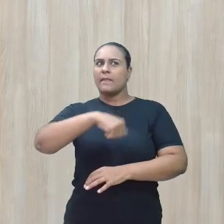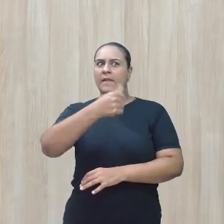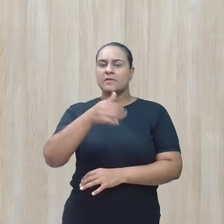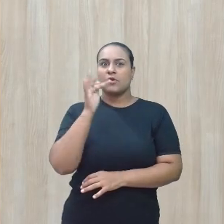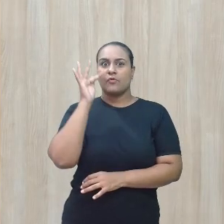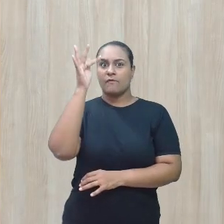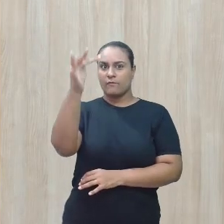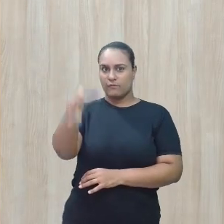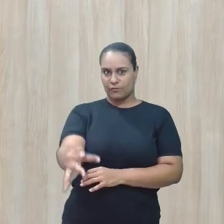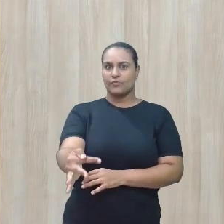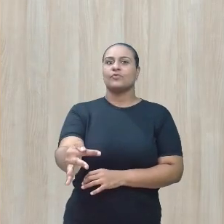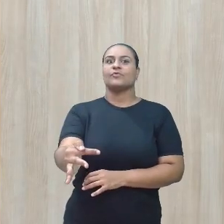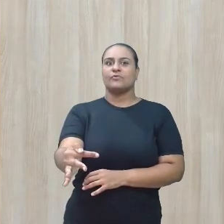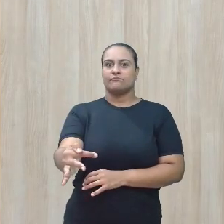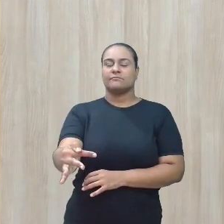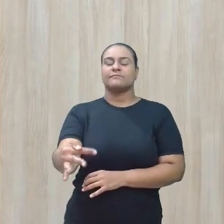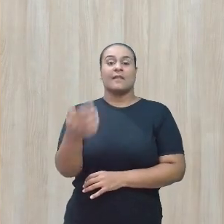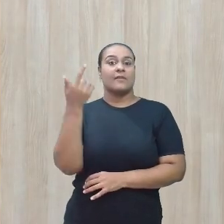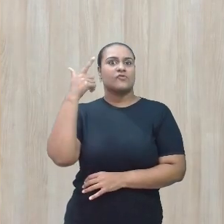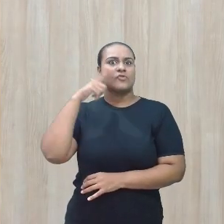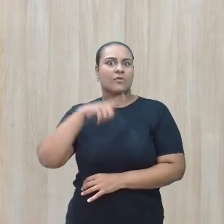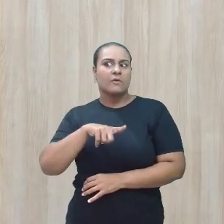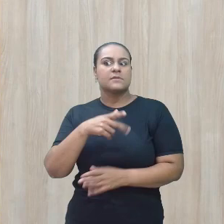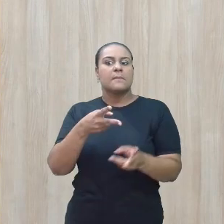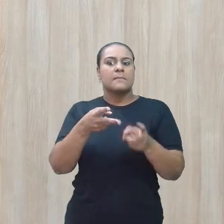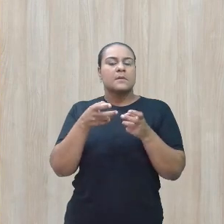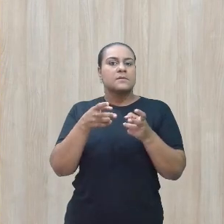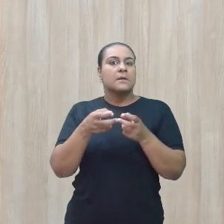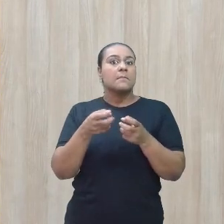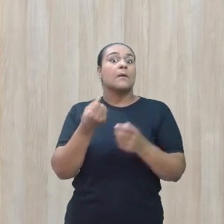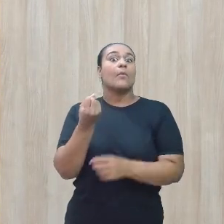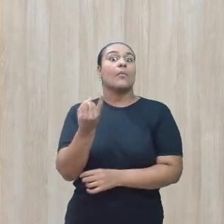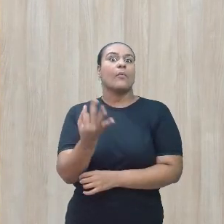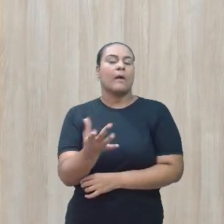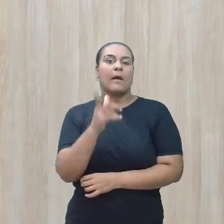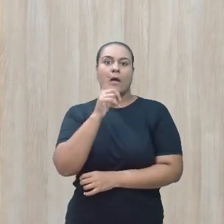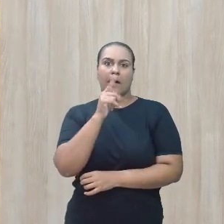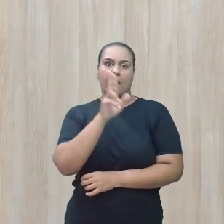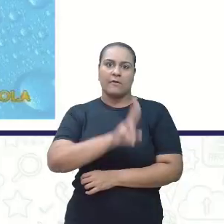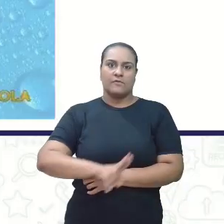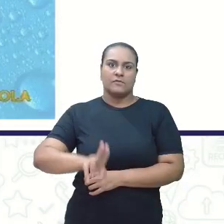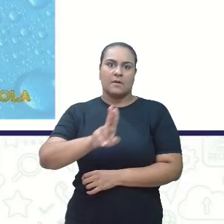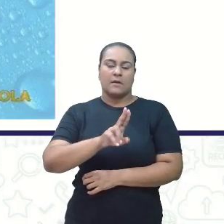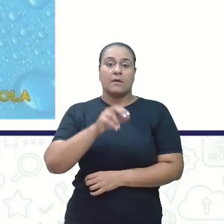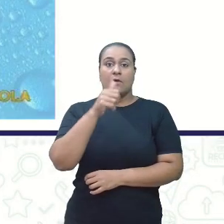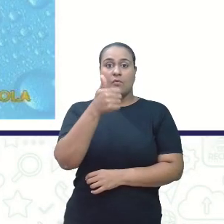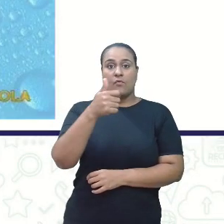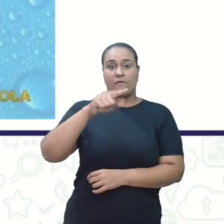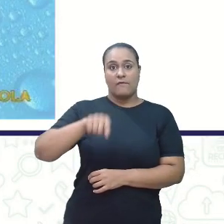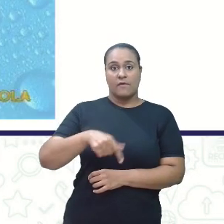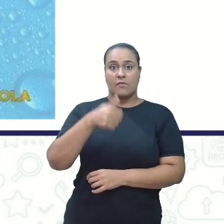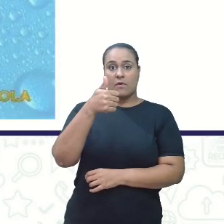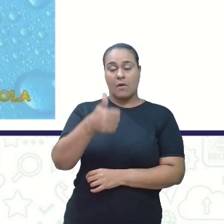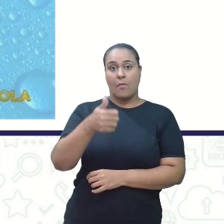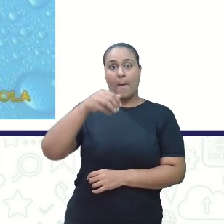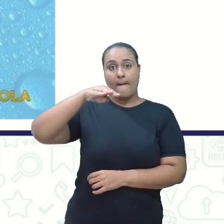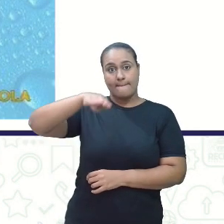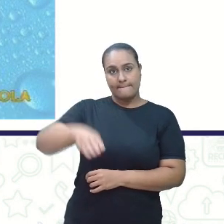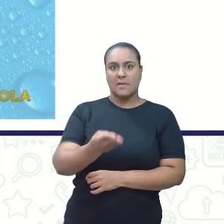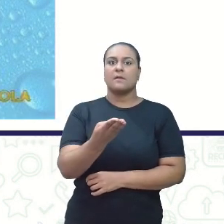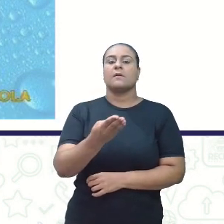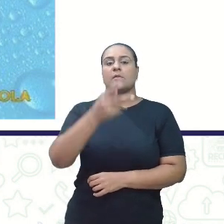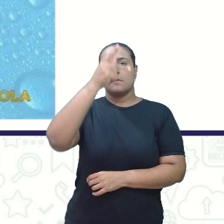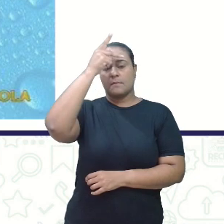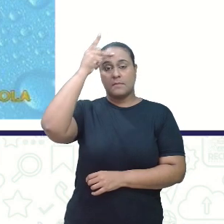se consumindo essa água nesse ano. Então a gente tem aí, ó, 1,1 bilhão de pessoas vivem